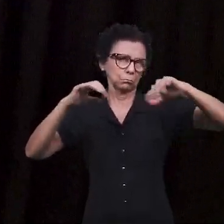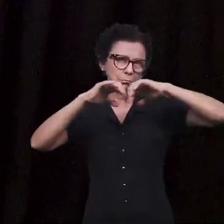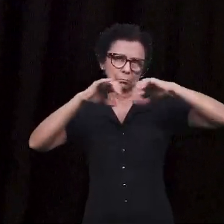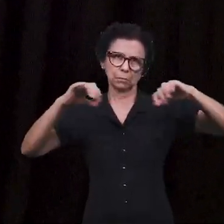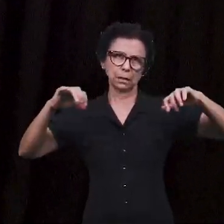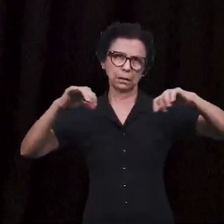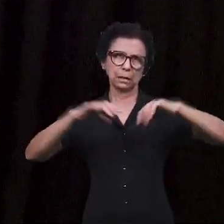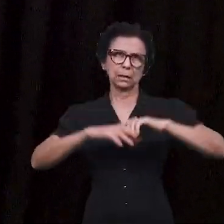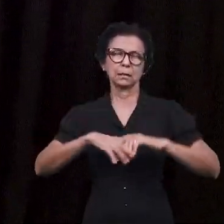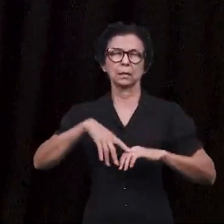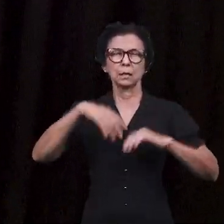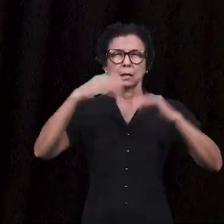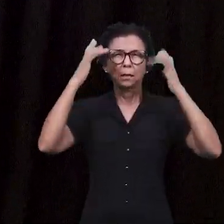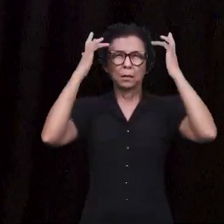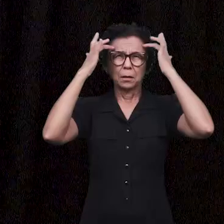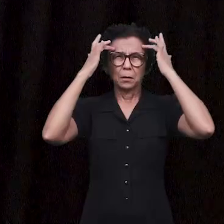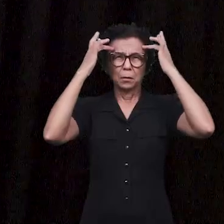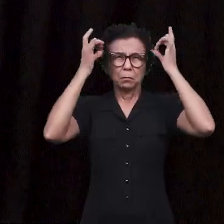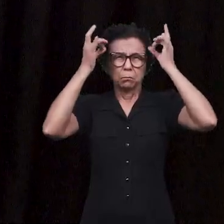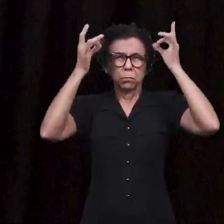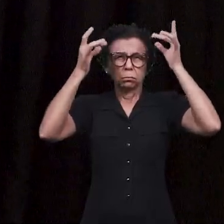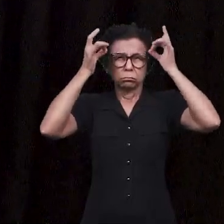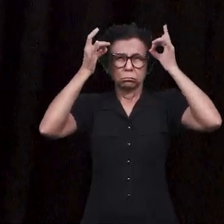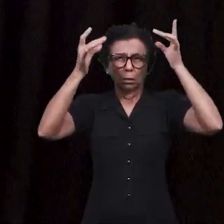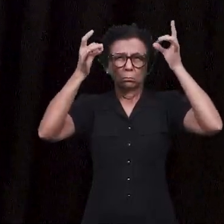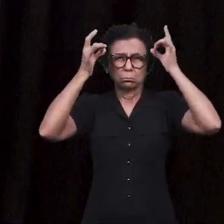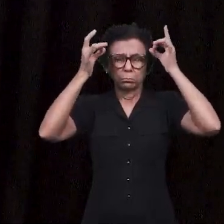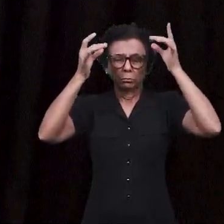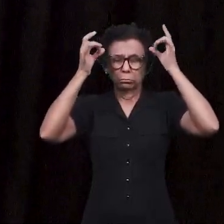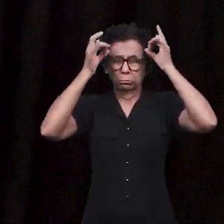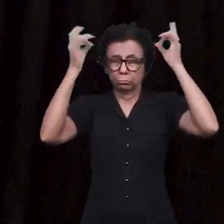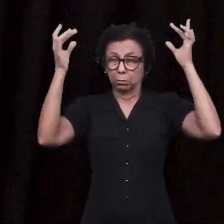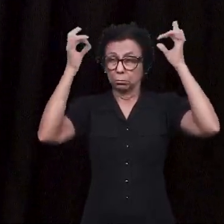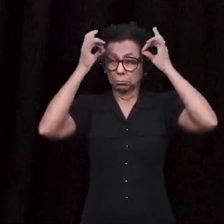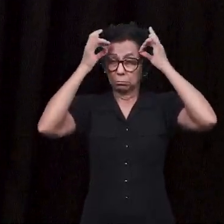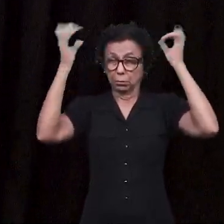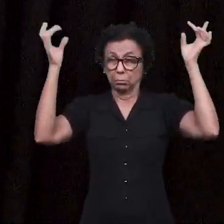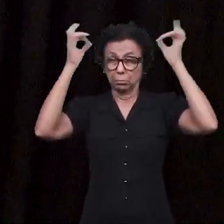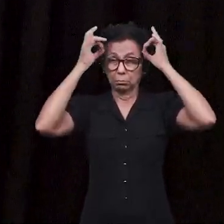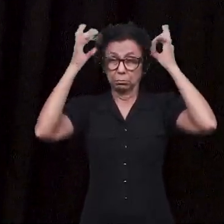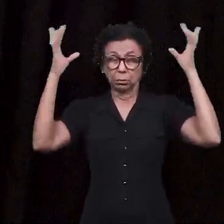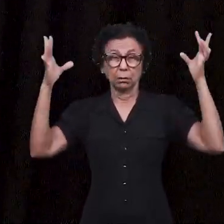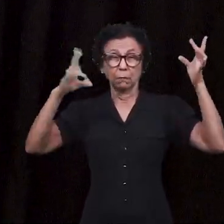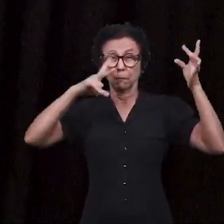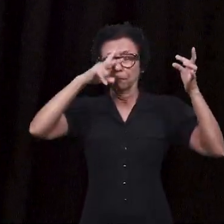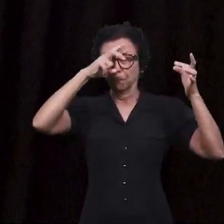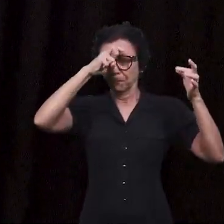de pulsar, de latejar, como o batimento do coração, e sendo uma dor de